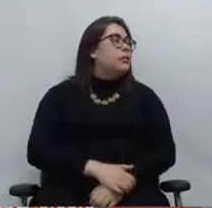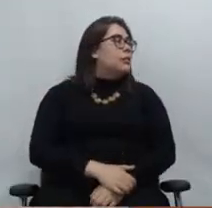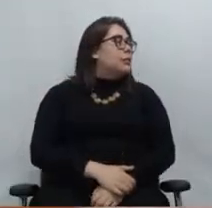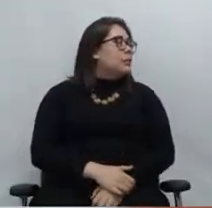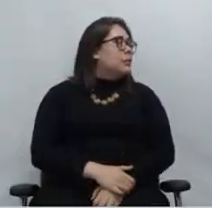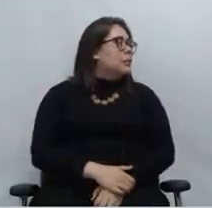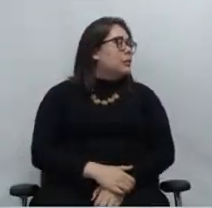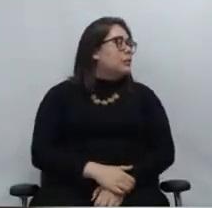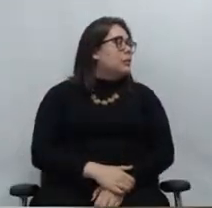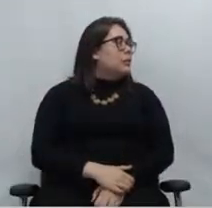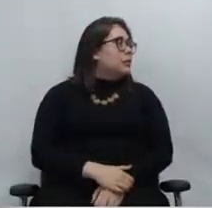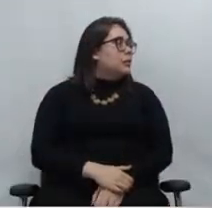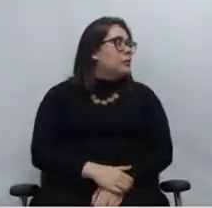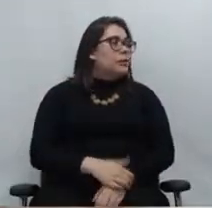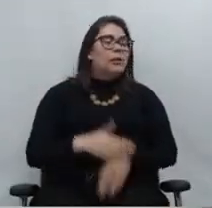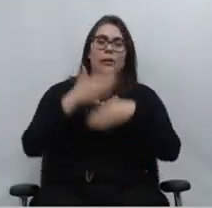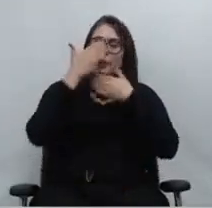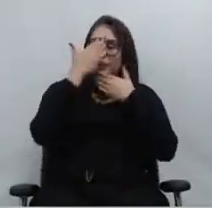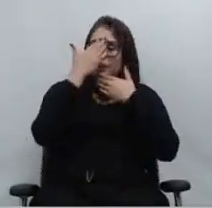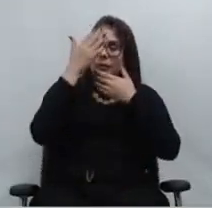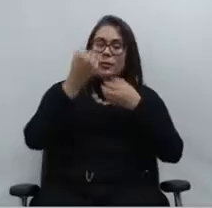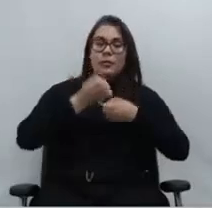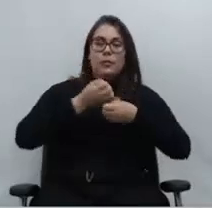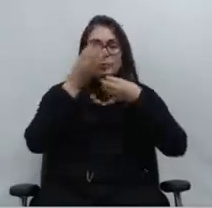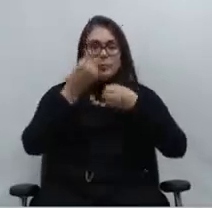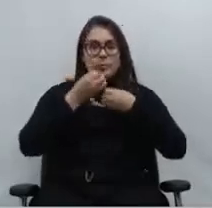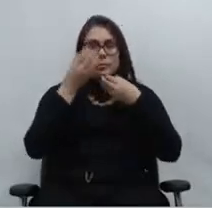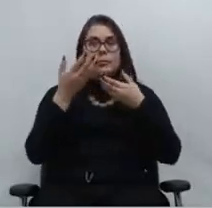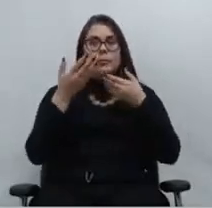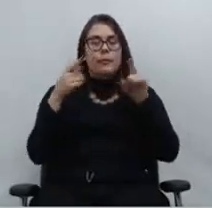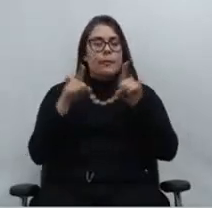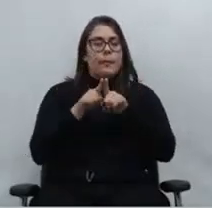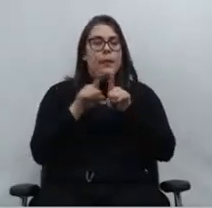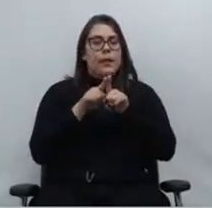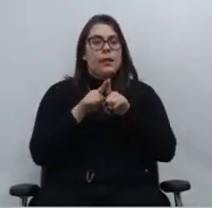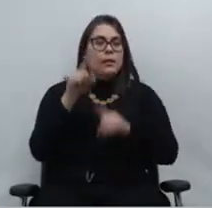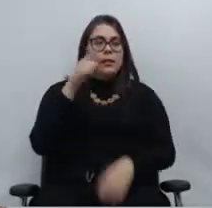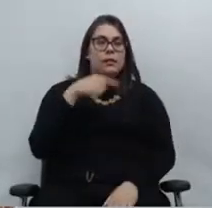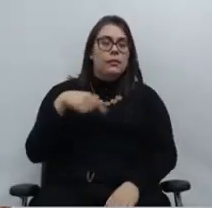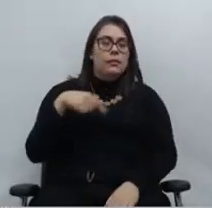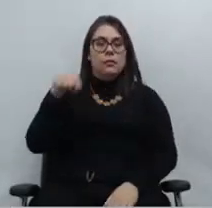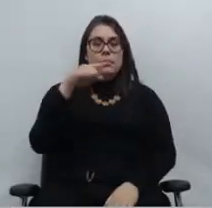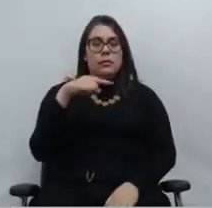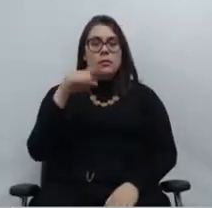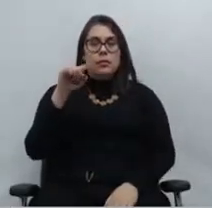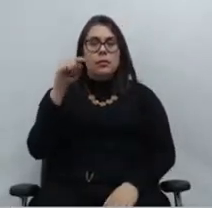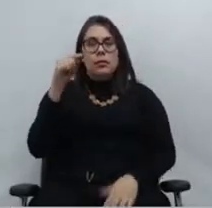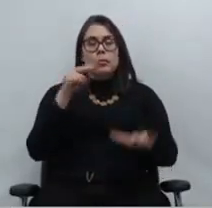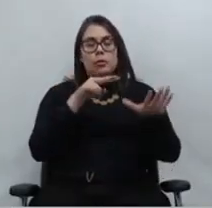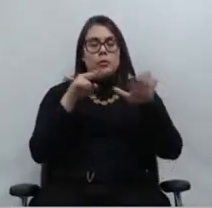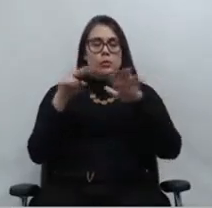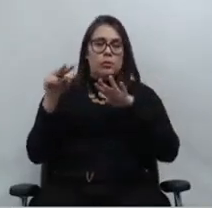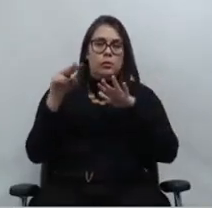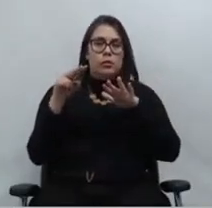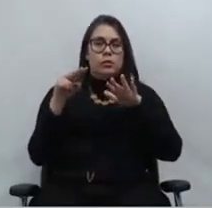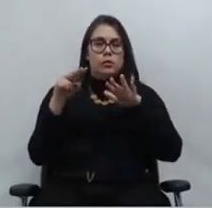Devolvo a palavra. Obrigado. Agradeço as manifestações e gostaria também de trazer a Vossas Excelências que na semana que vem, então,